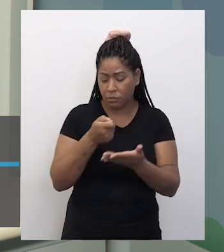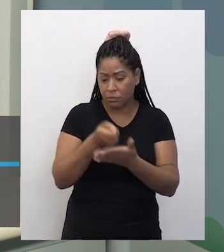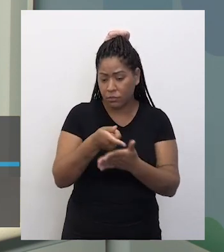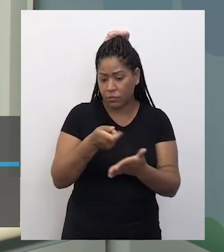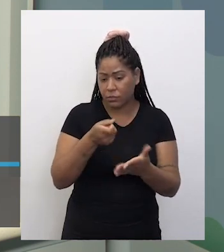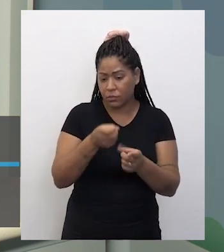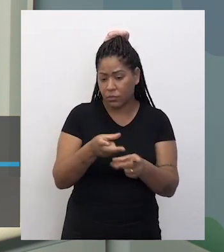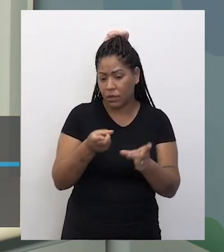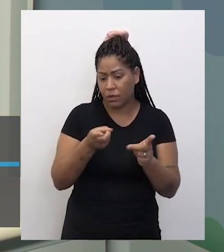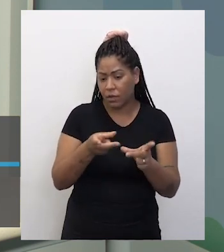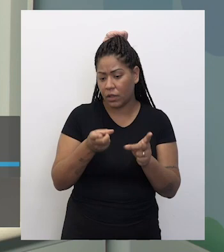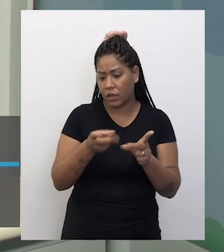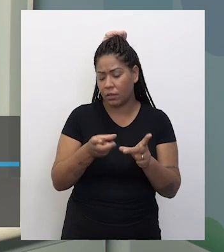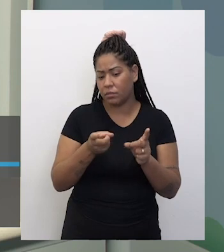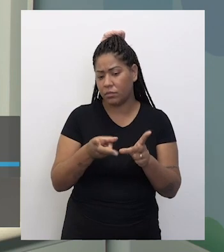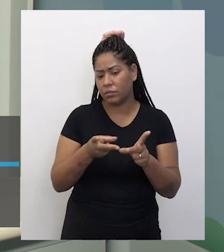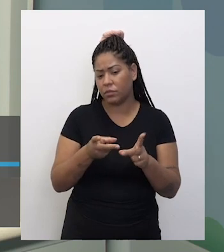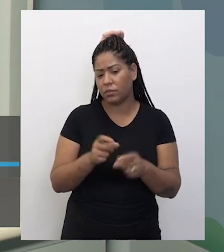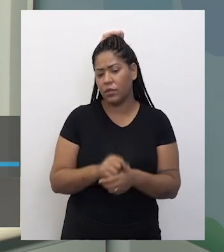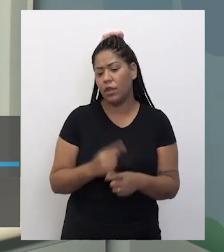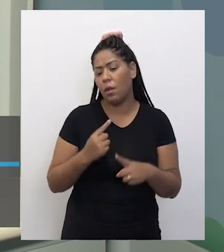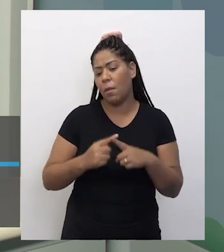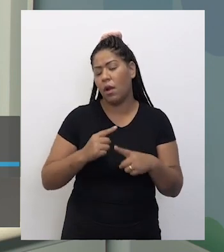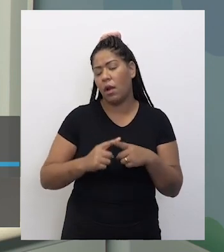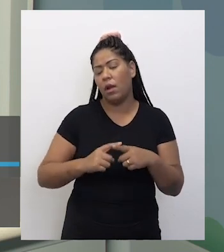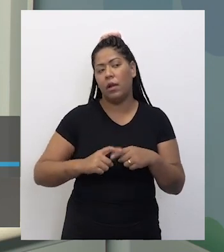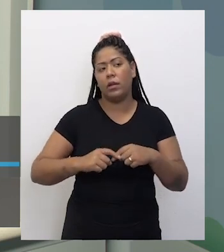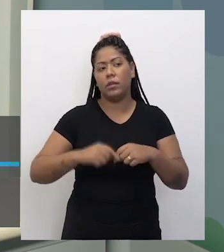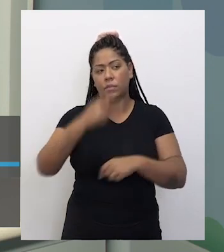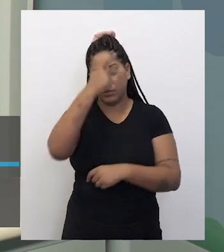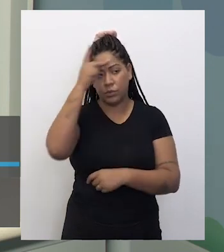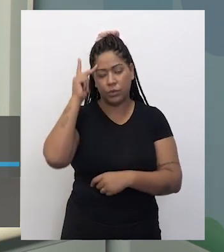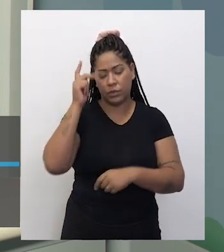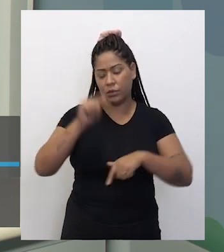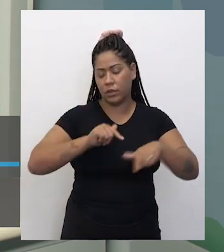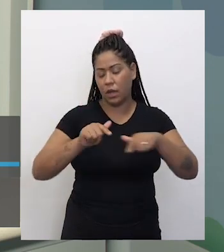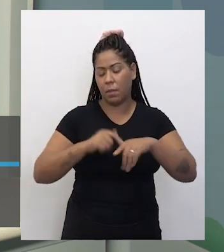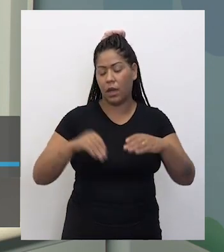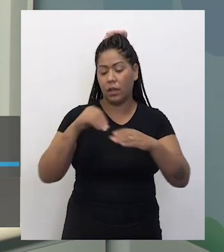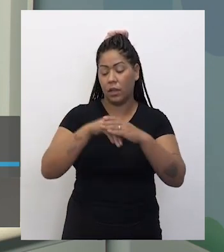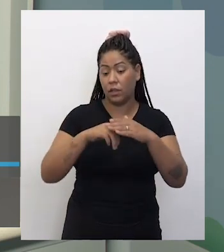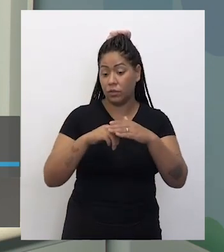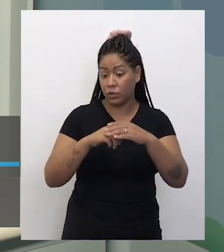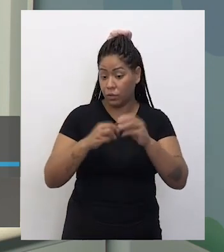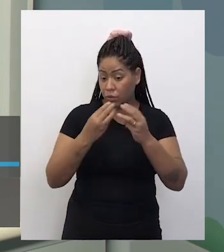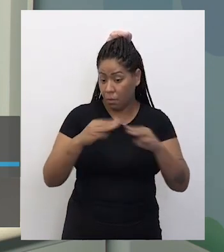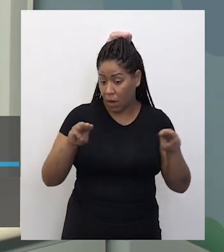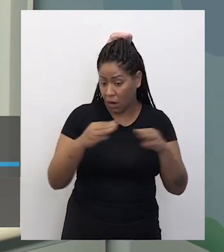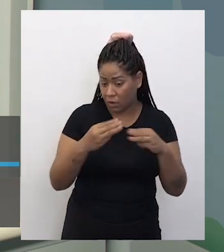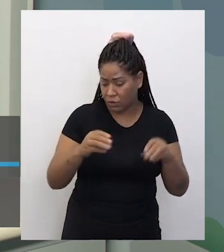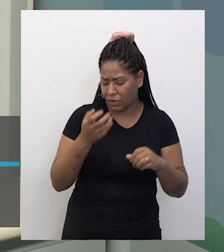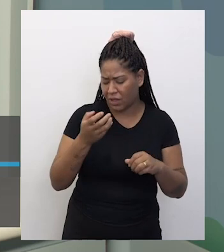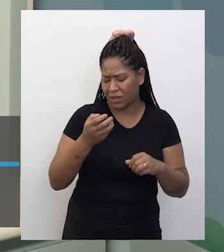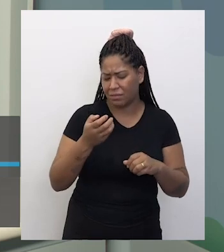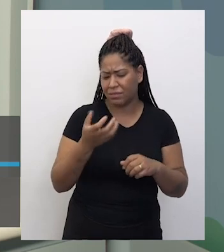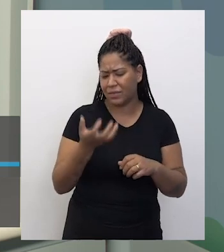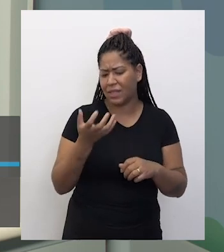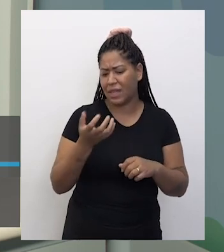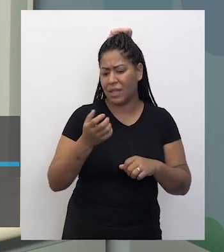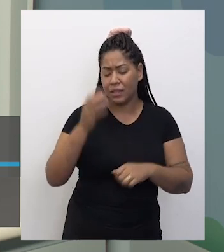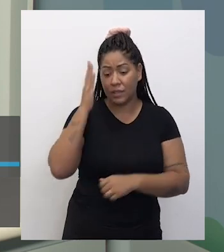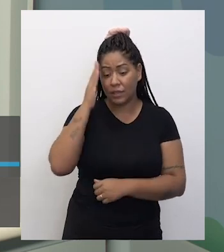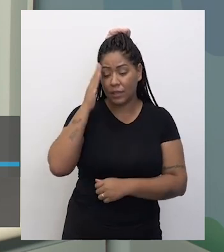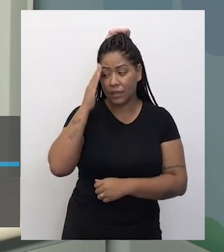trabalha nessa área, ele está preocupado em saber o preço, se aquele preço é adequado, se aquela área, aquela região vai vender